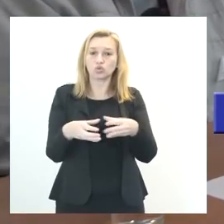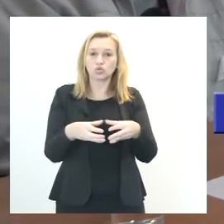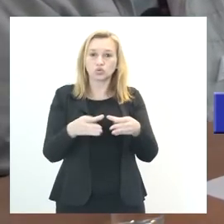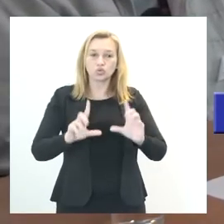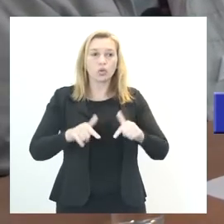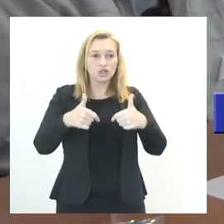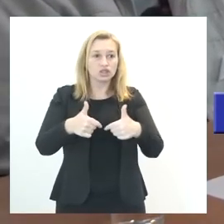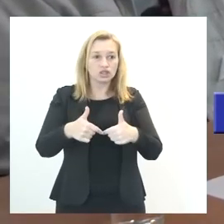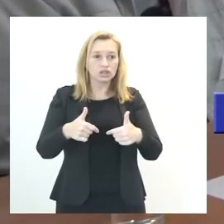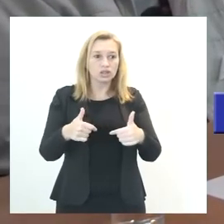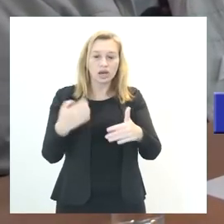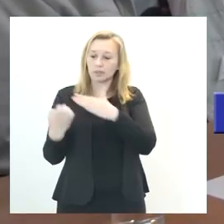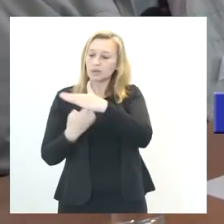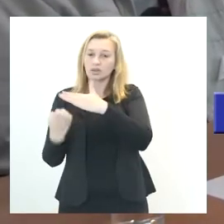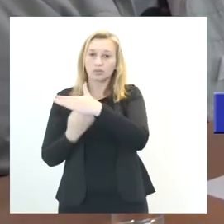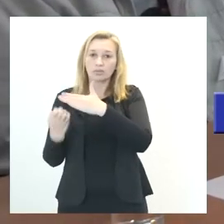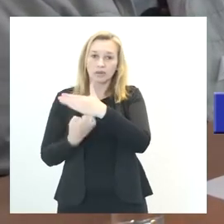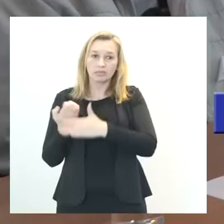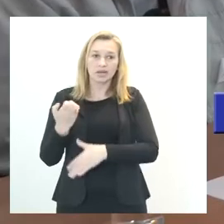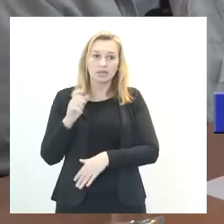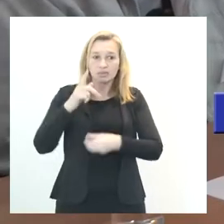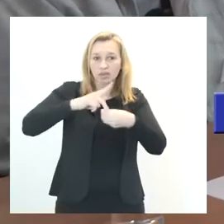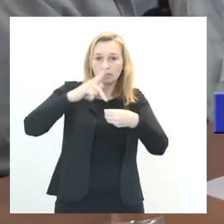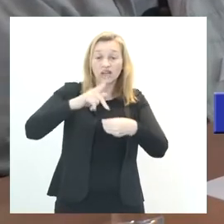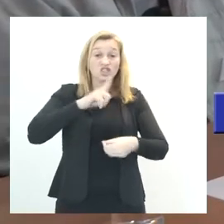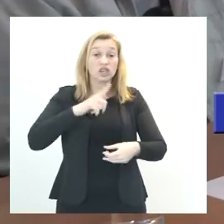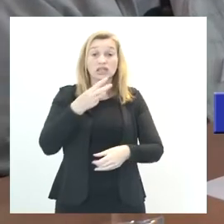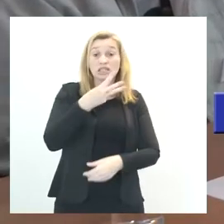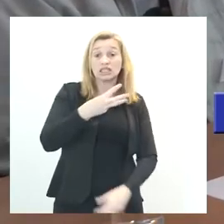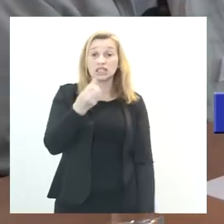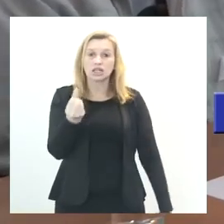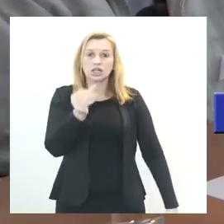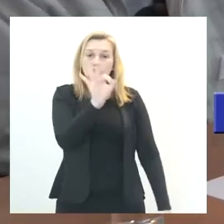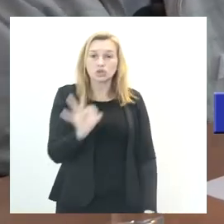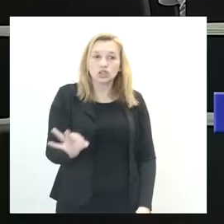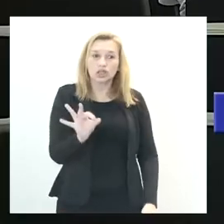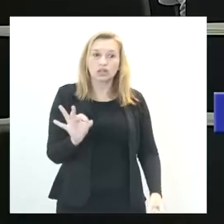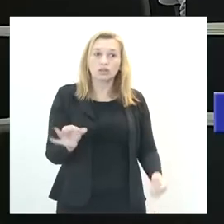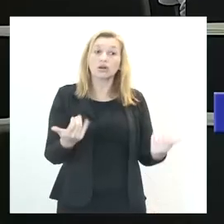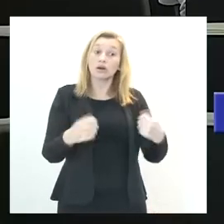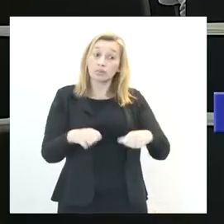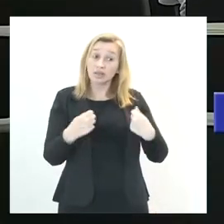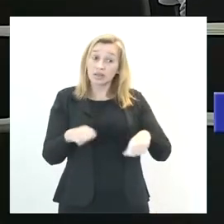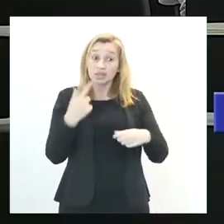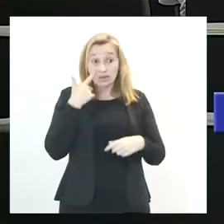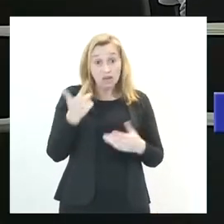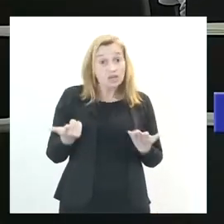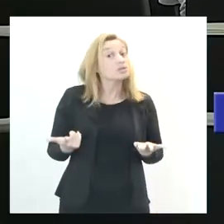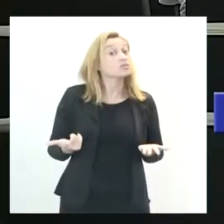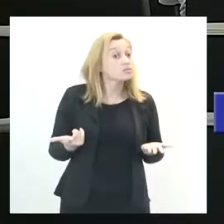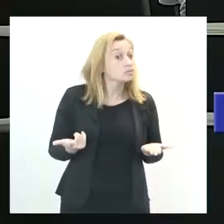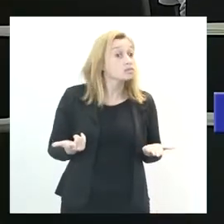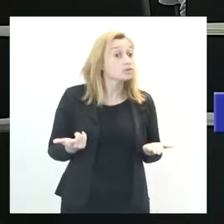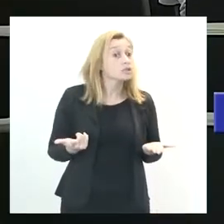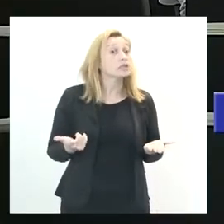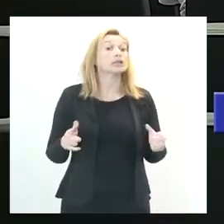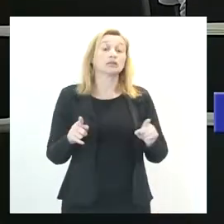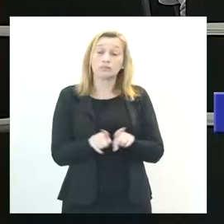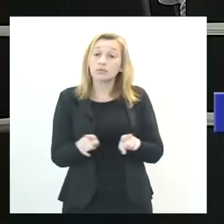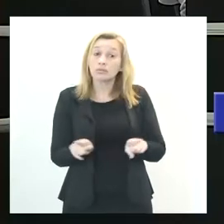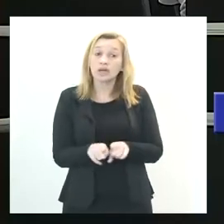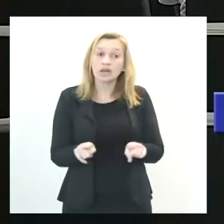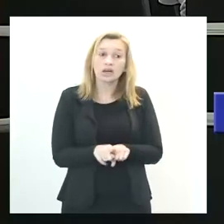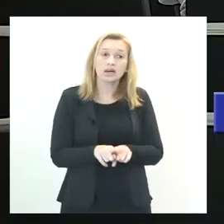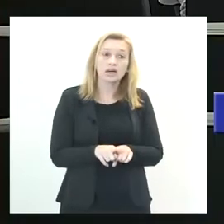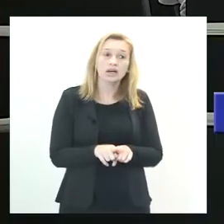para trabalho tem 37 por cento o estado brasileiro Então tem que remunerar o acionista e ao mesmo tempo